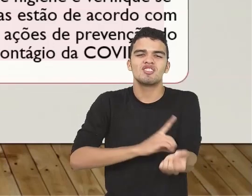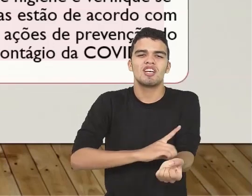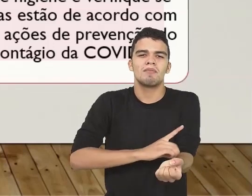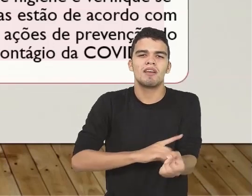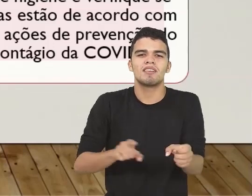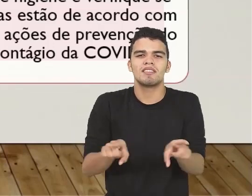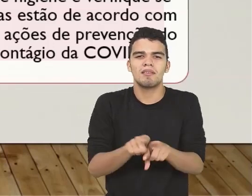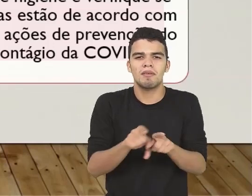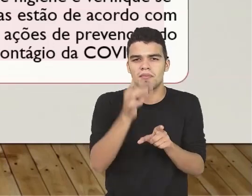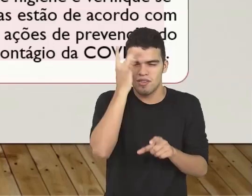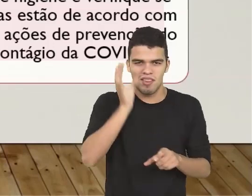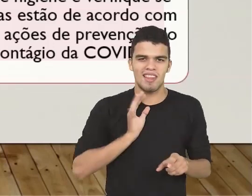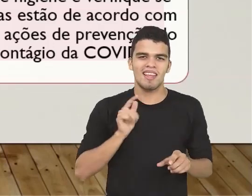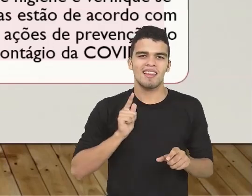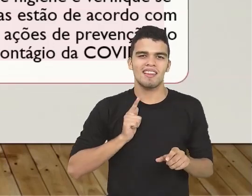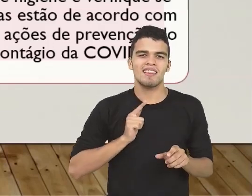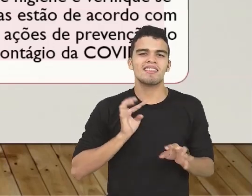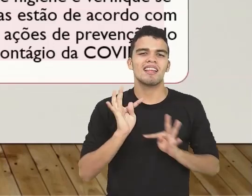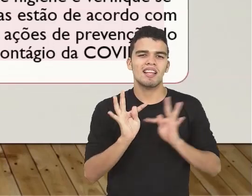câncer, tá?